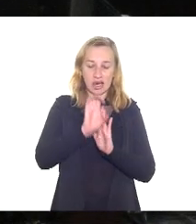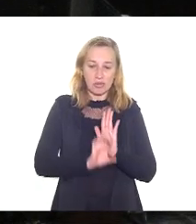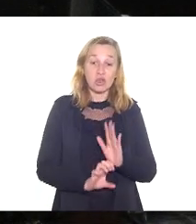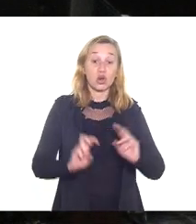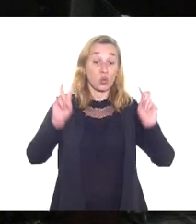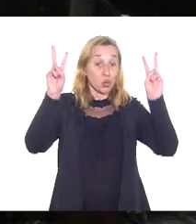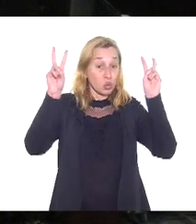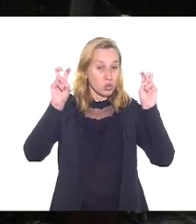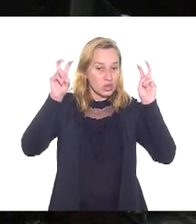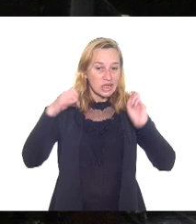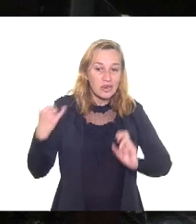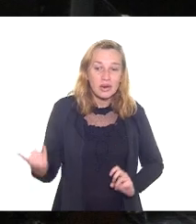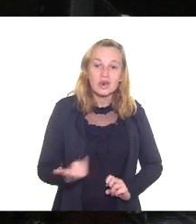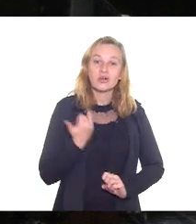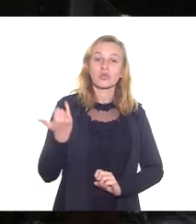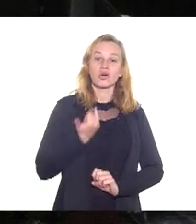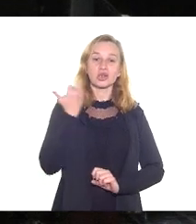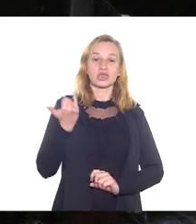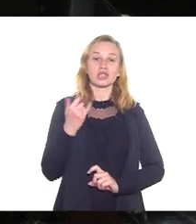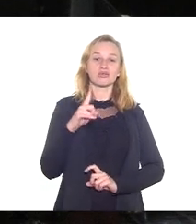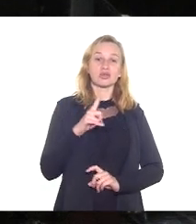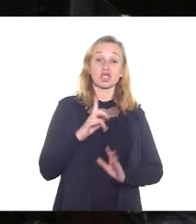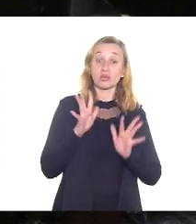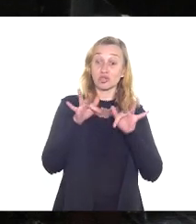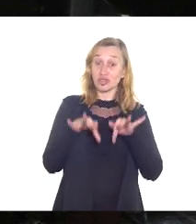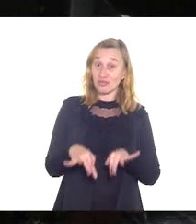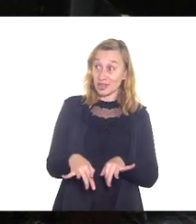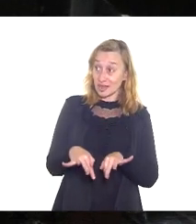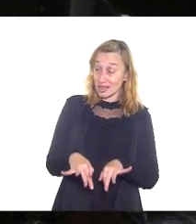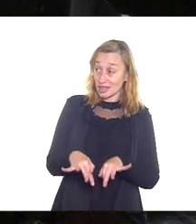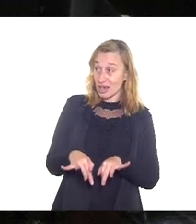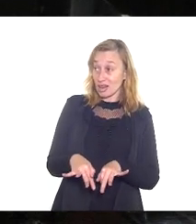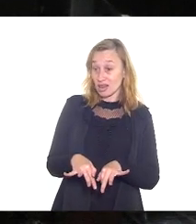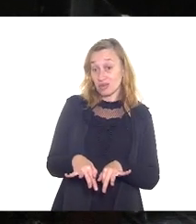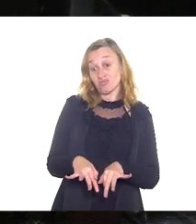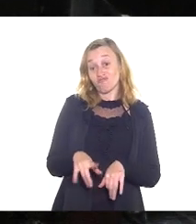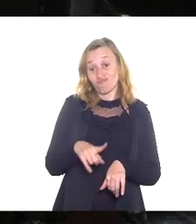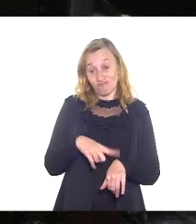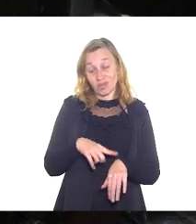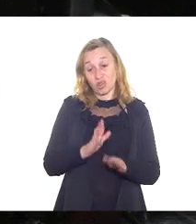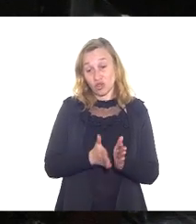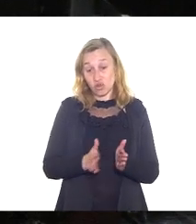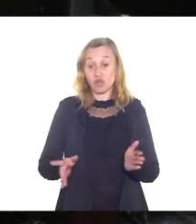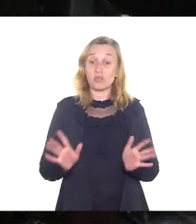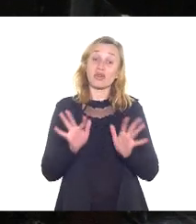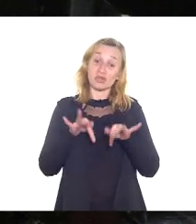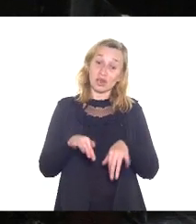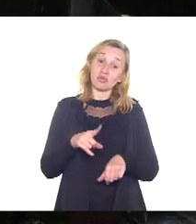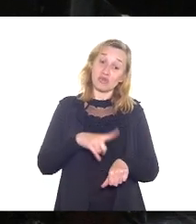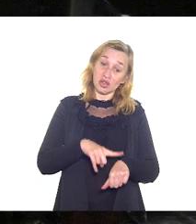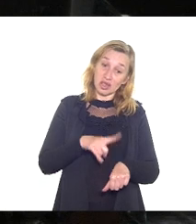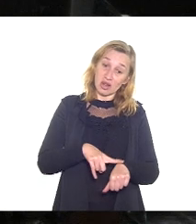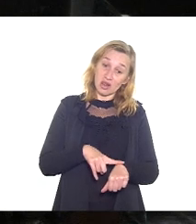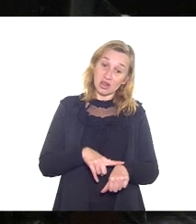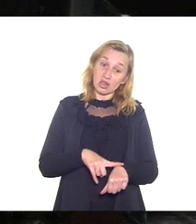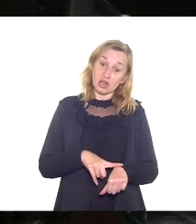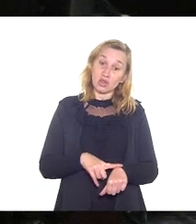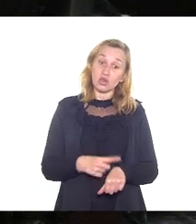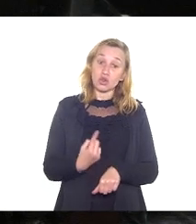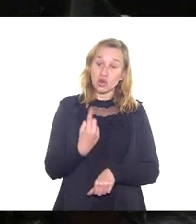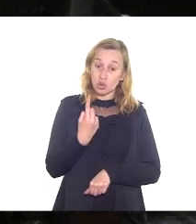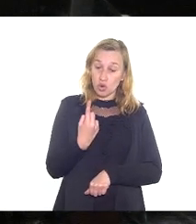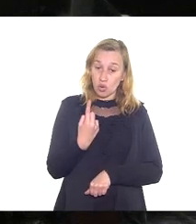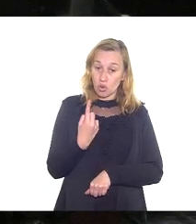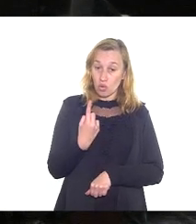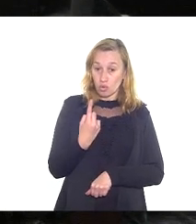tema é de muita importância porque nós temos que encerrar a ordem do dia para dar início ao expediente final, que terá apenas a duração